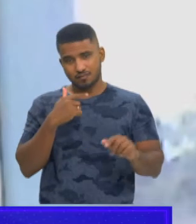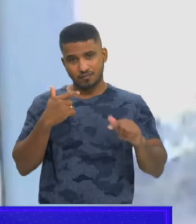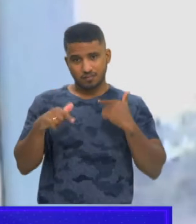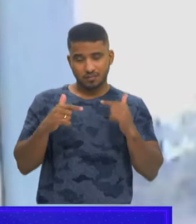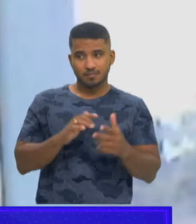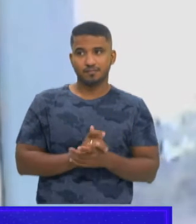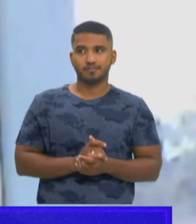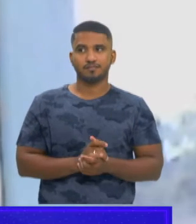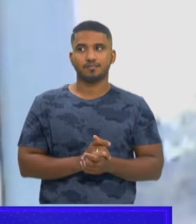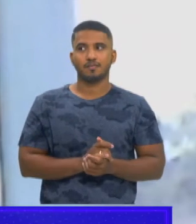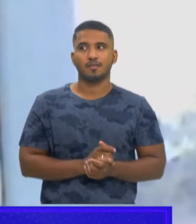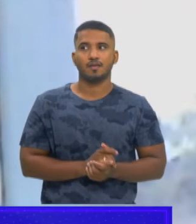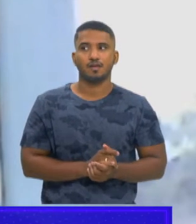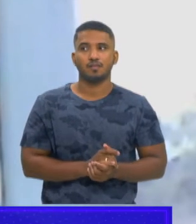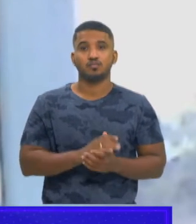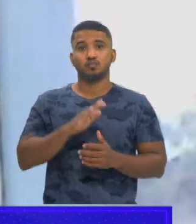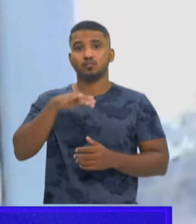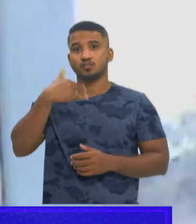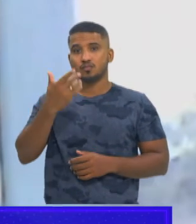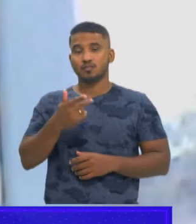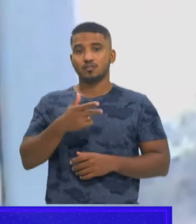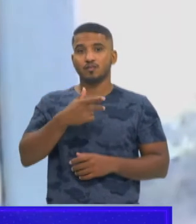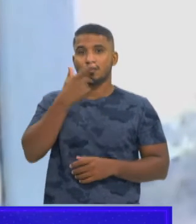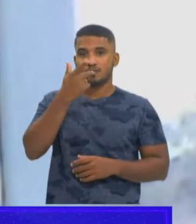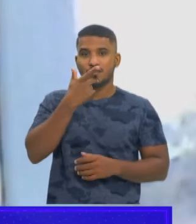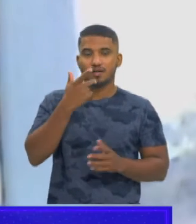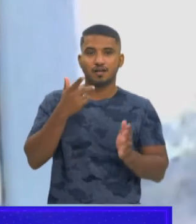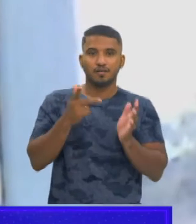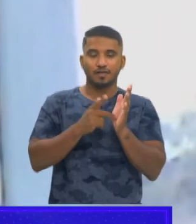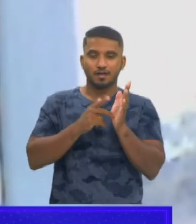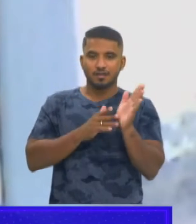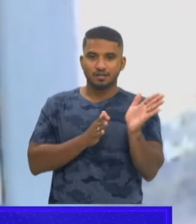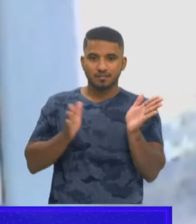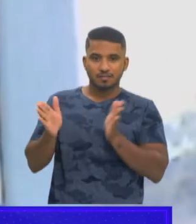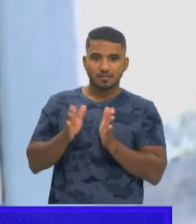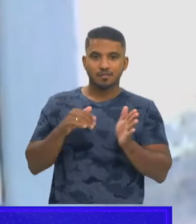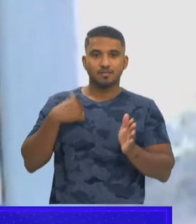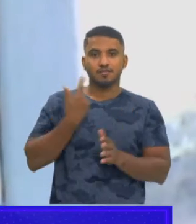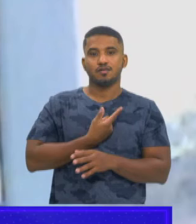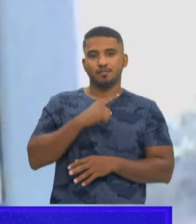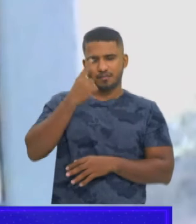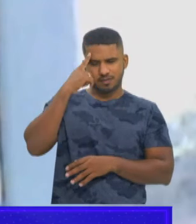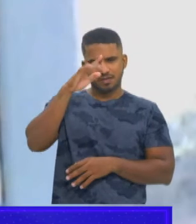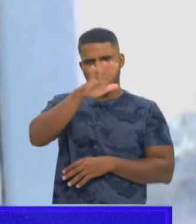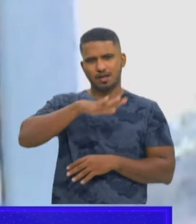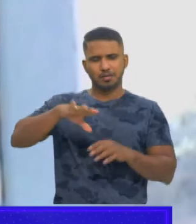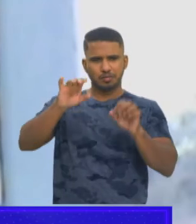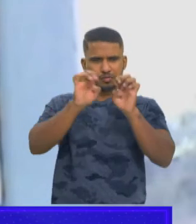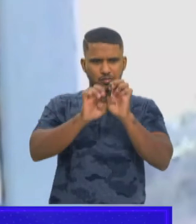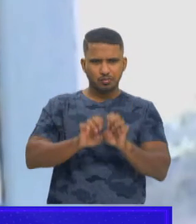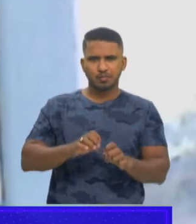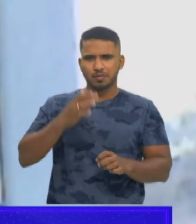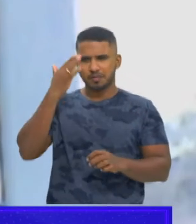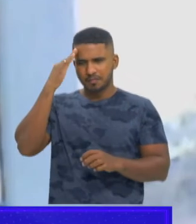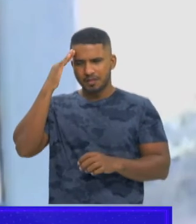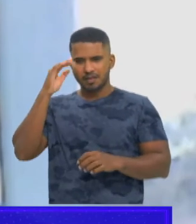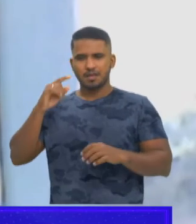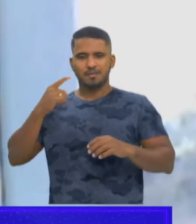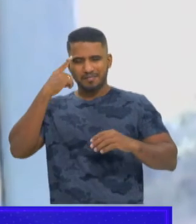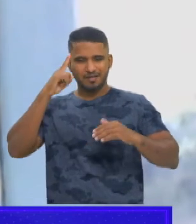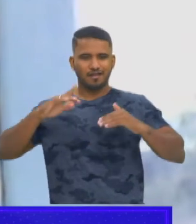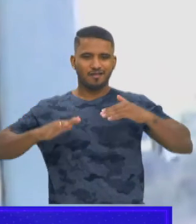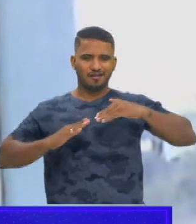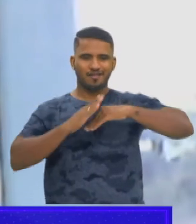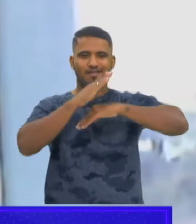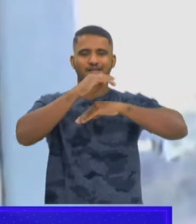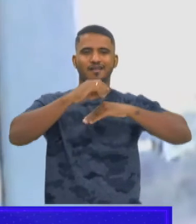pequena. Isso aí dificulta o trabalho, certo? Quando se fala, na verdade, em acessibilidade, a gente pensa muito no